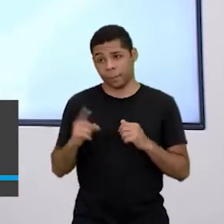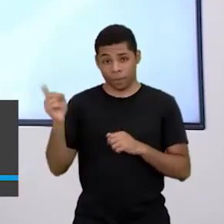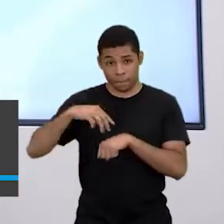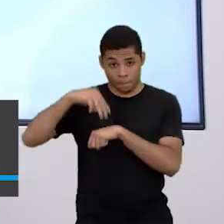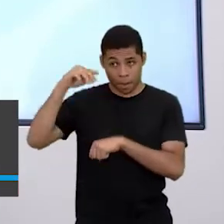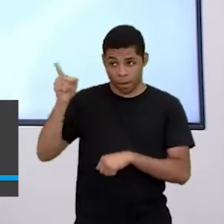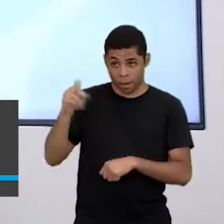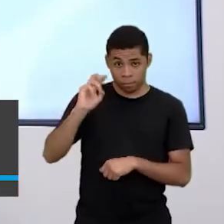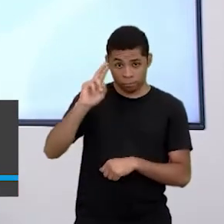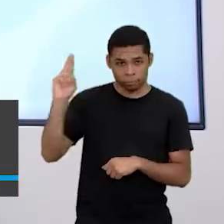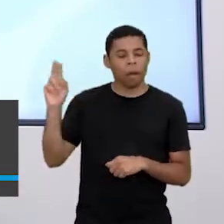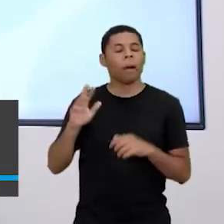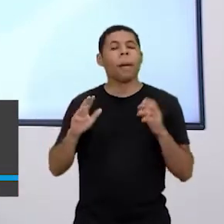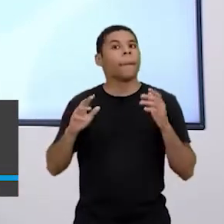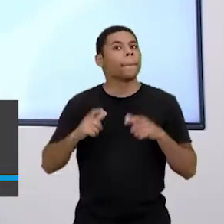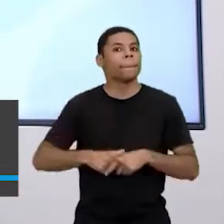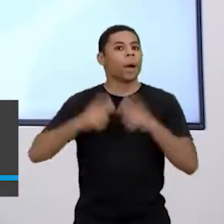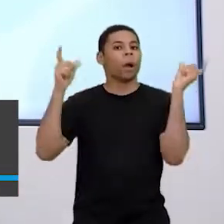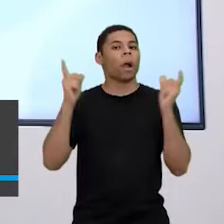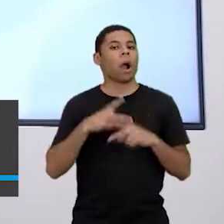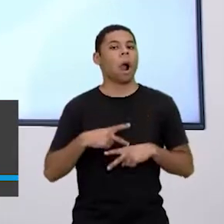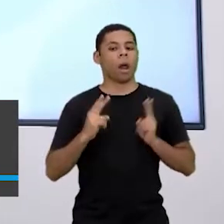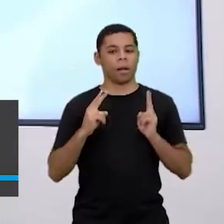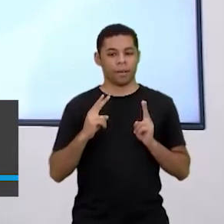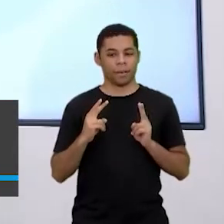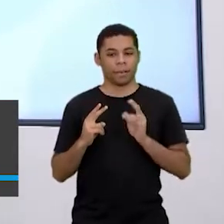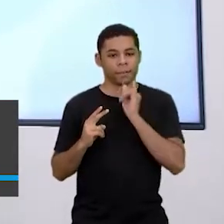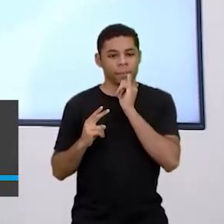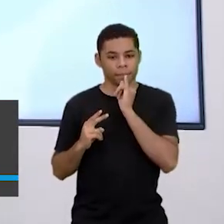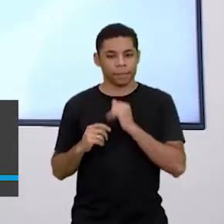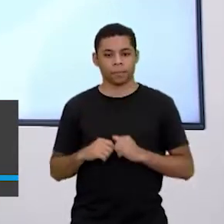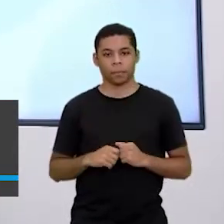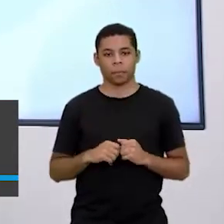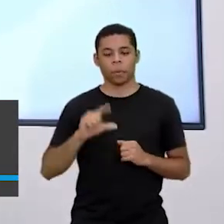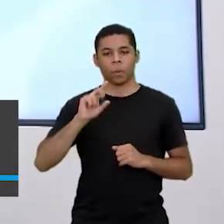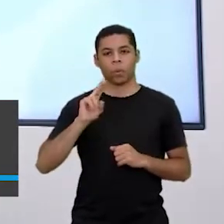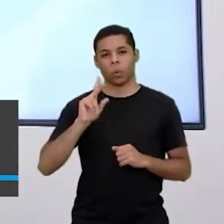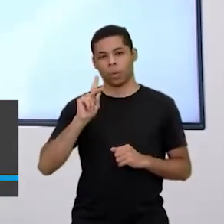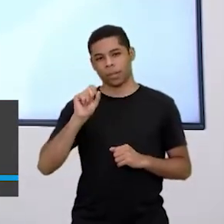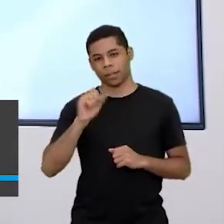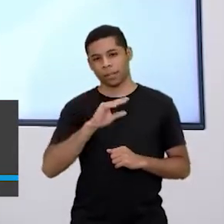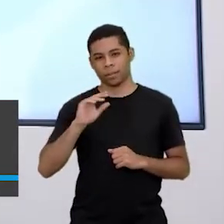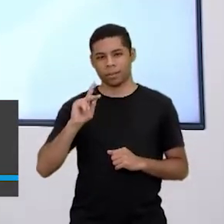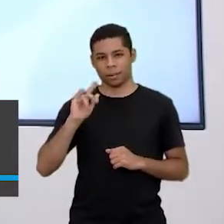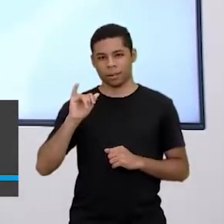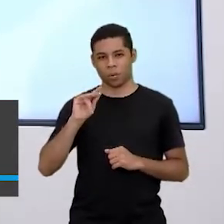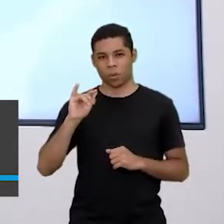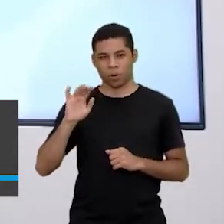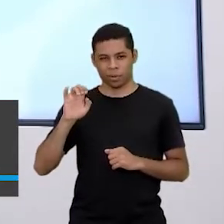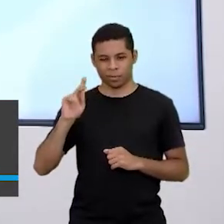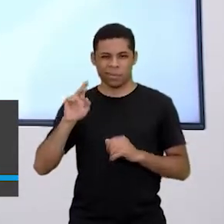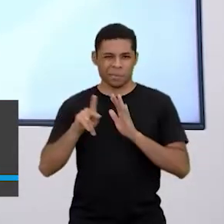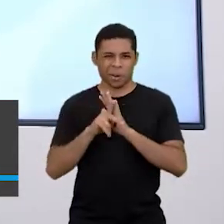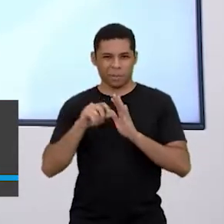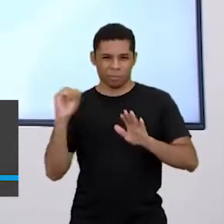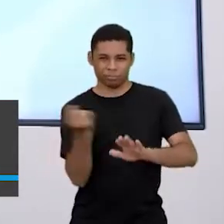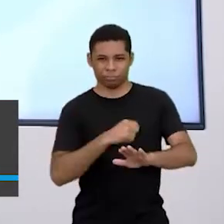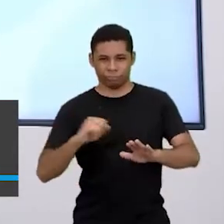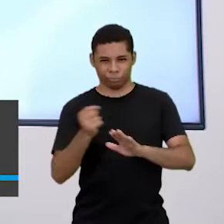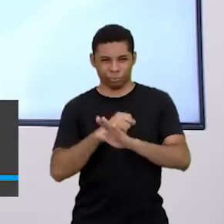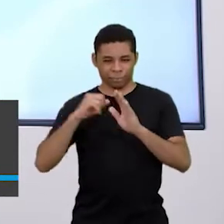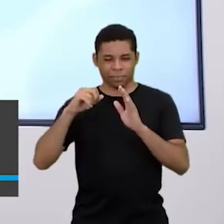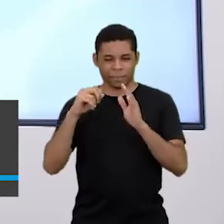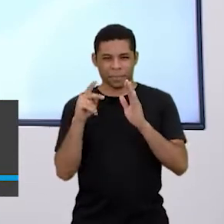estão disfarçados, né? Você pega lá o Luke Skywalker, o mestre Yoda, quando o Luke